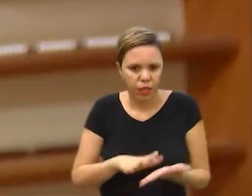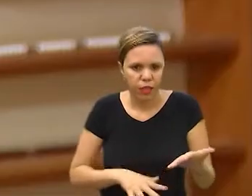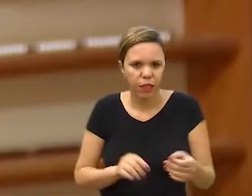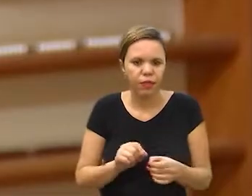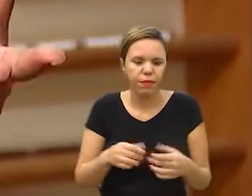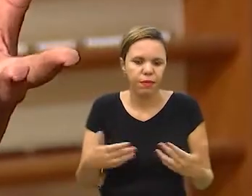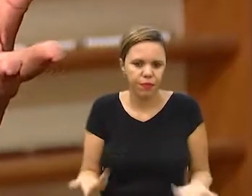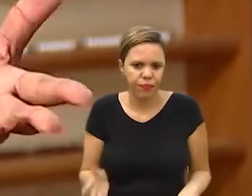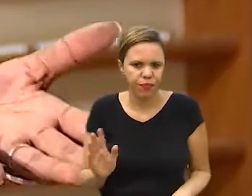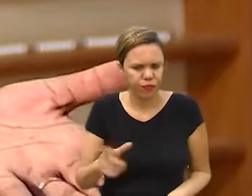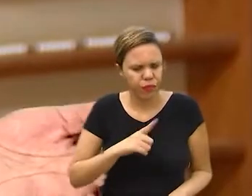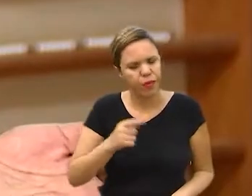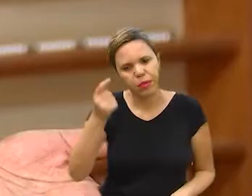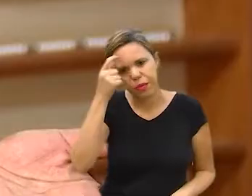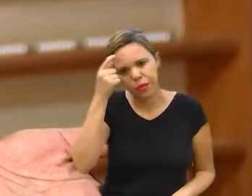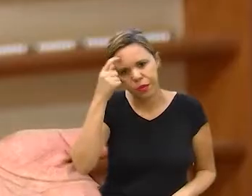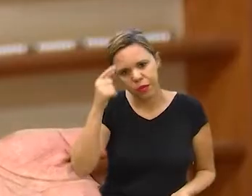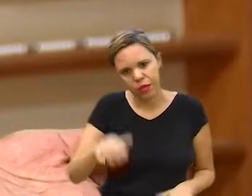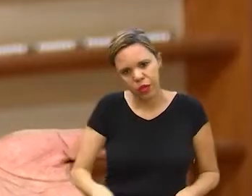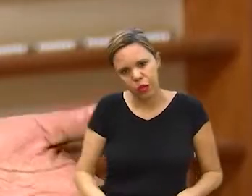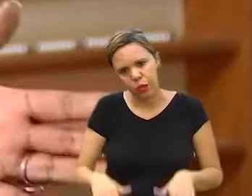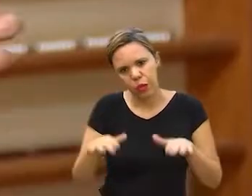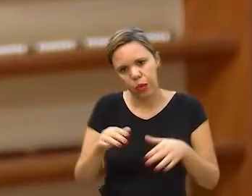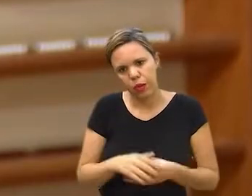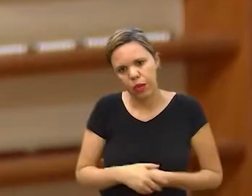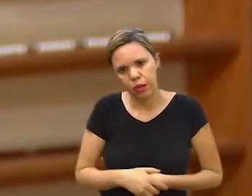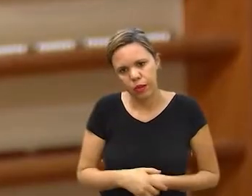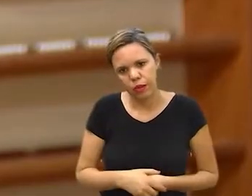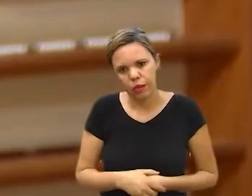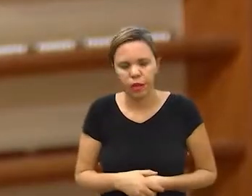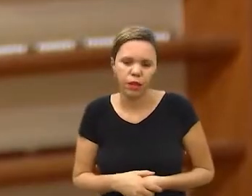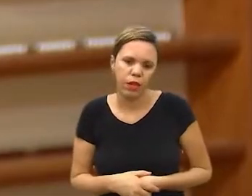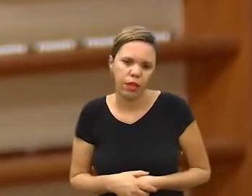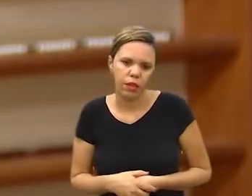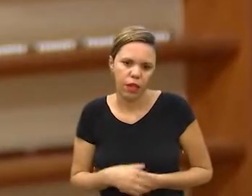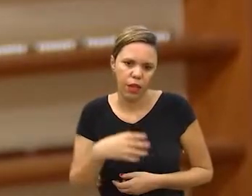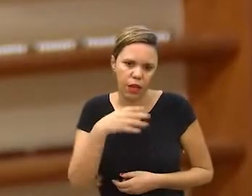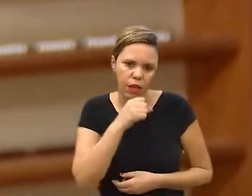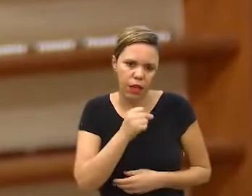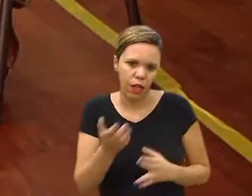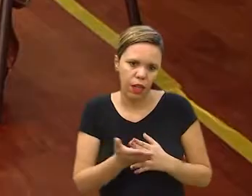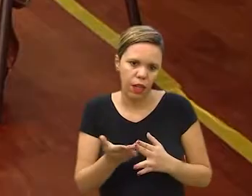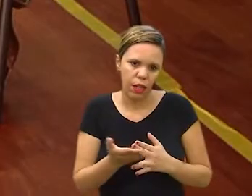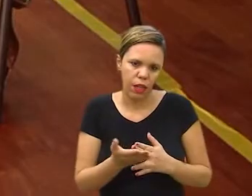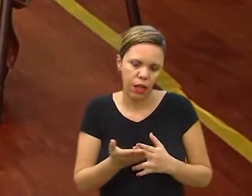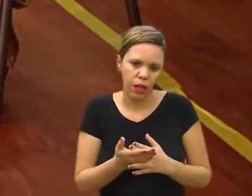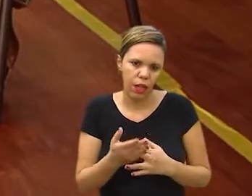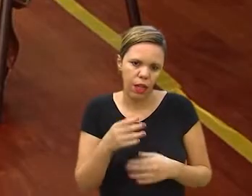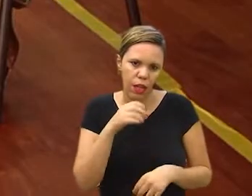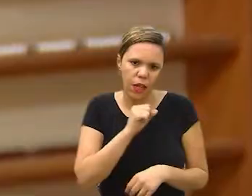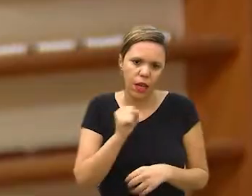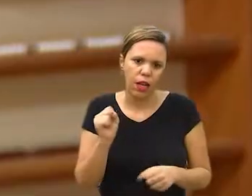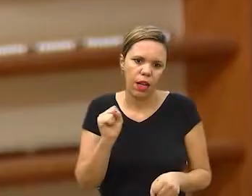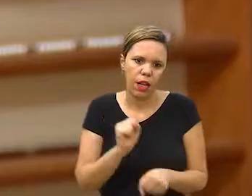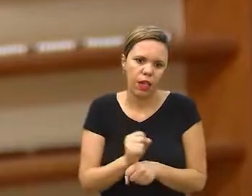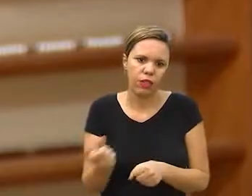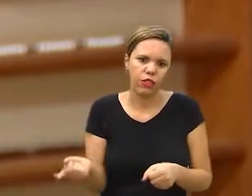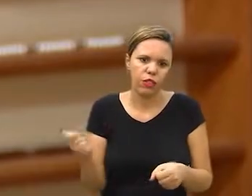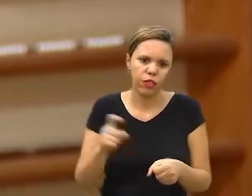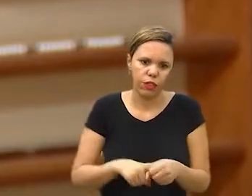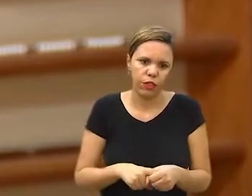então já tem essa noção tão pequenininhos, né? Olha, a gente vai fazer um intervalo, é só uma pausinha e